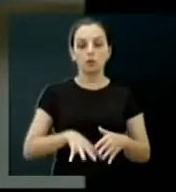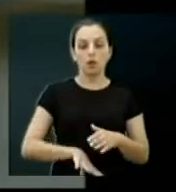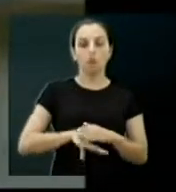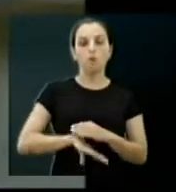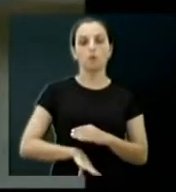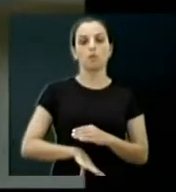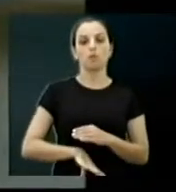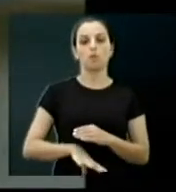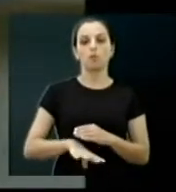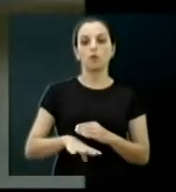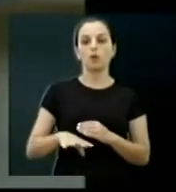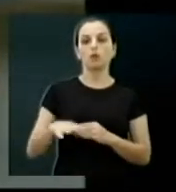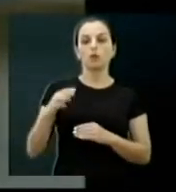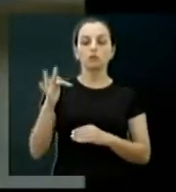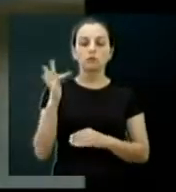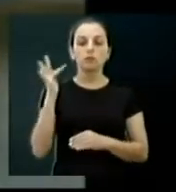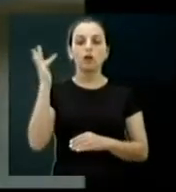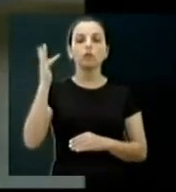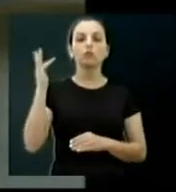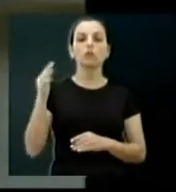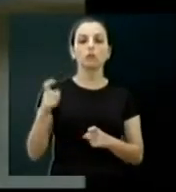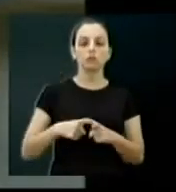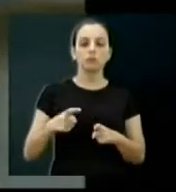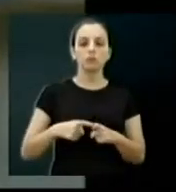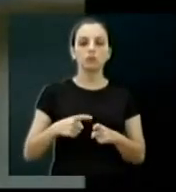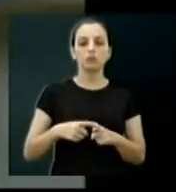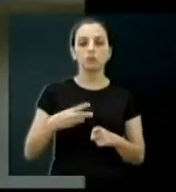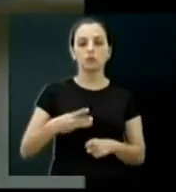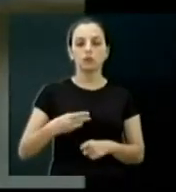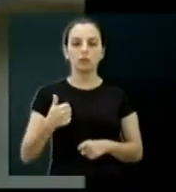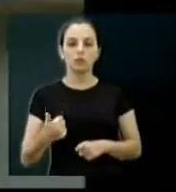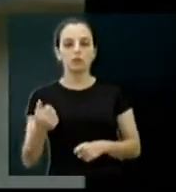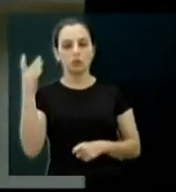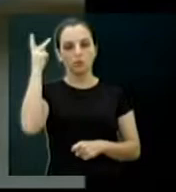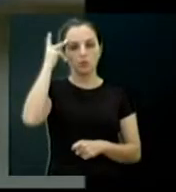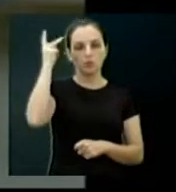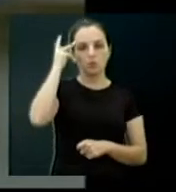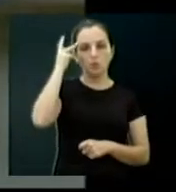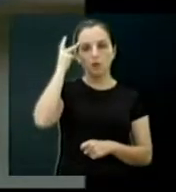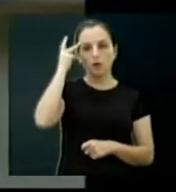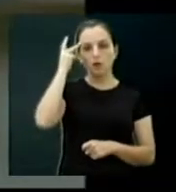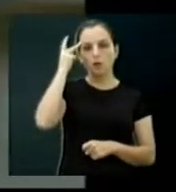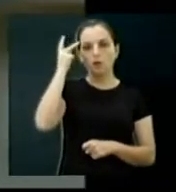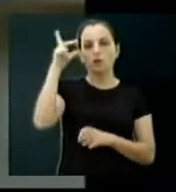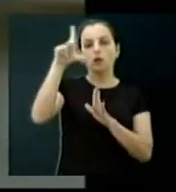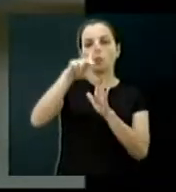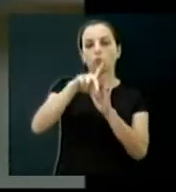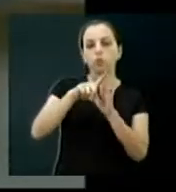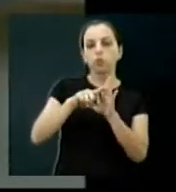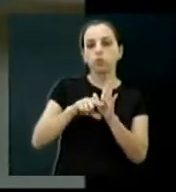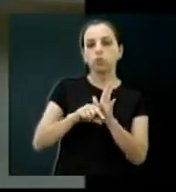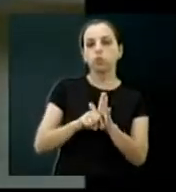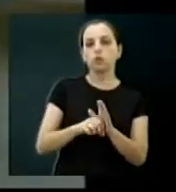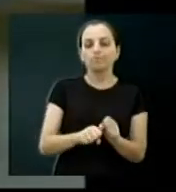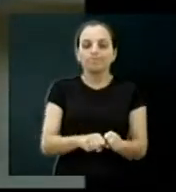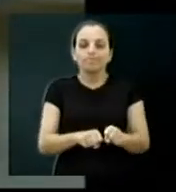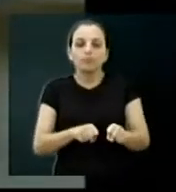de escolas de medicina, são 31 em São Paulo, fez cair a qualidade da formação.